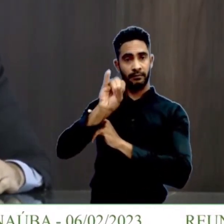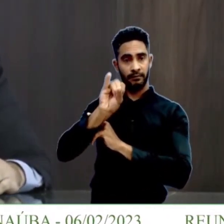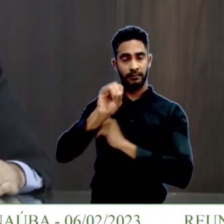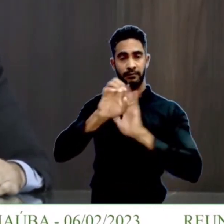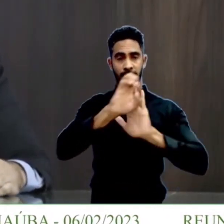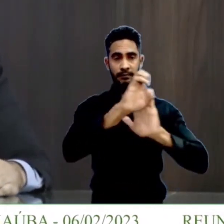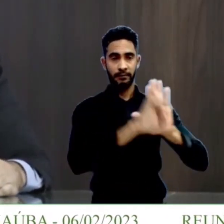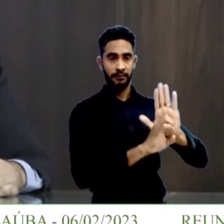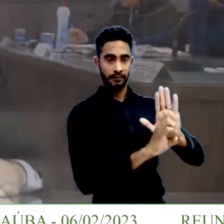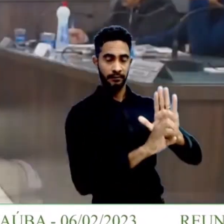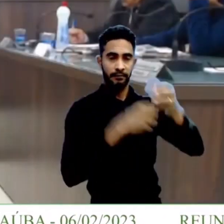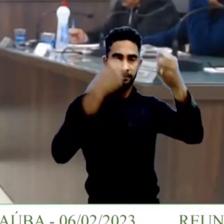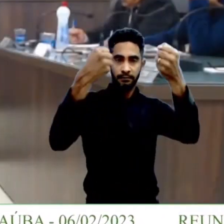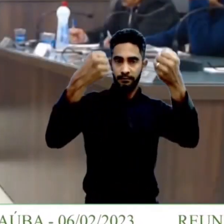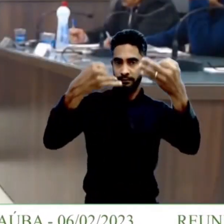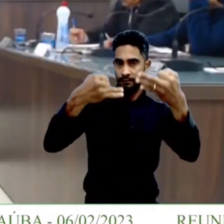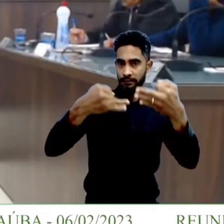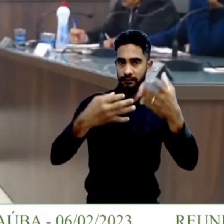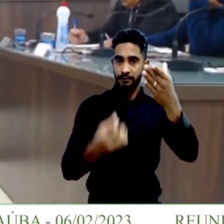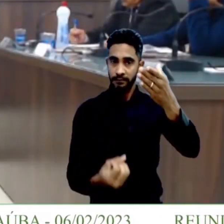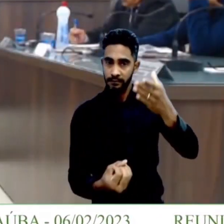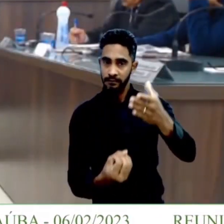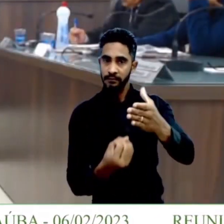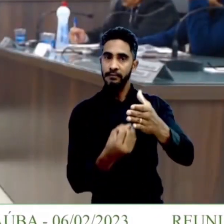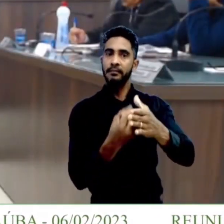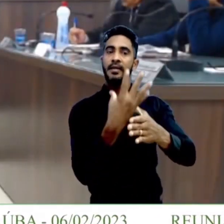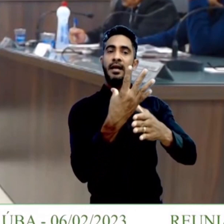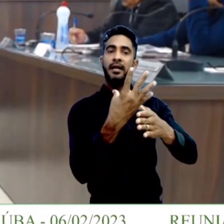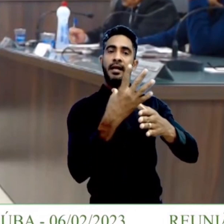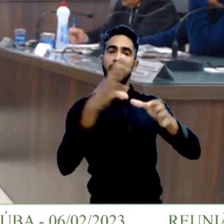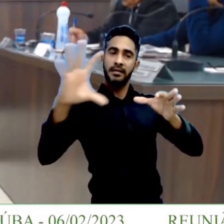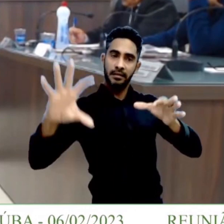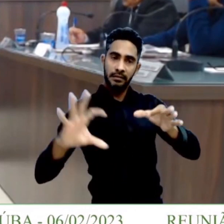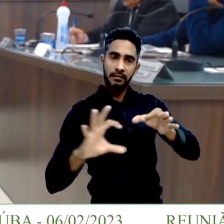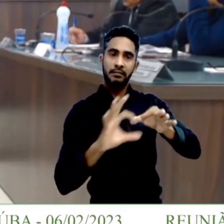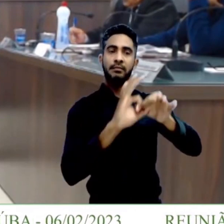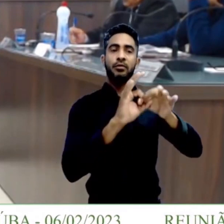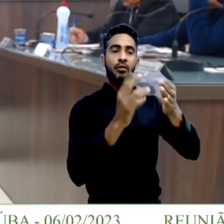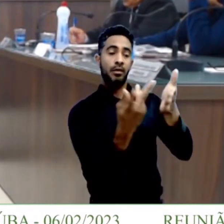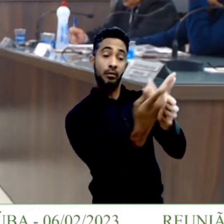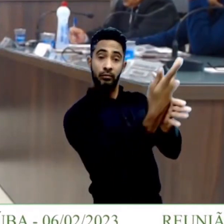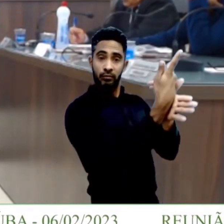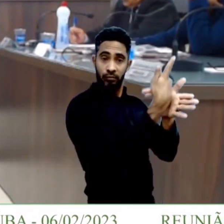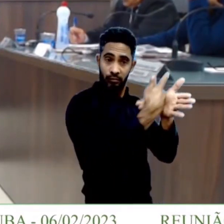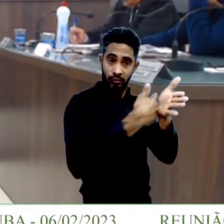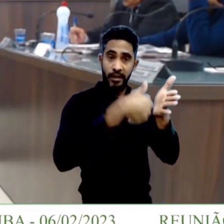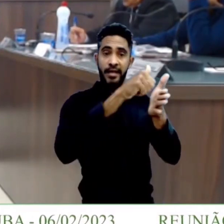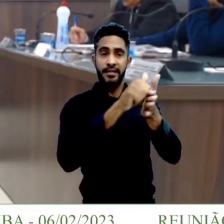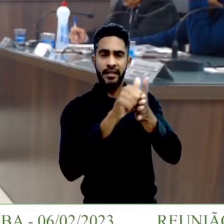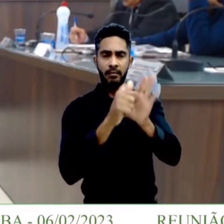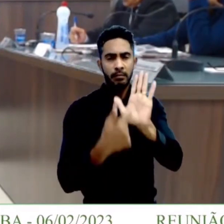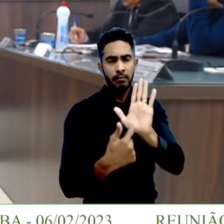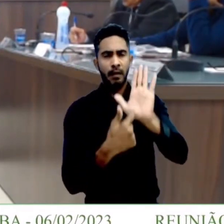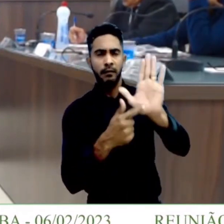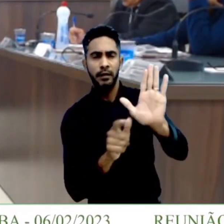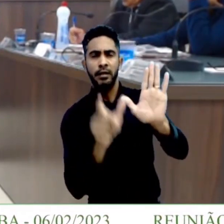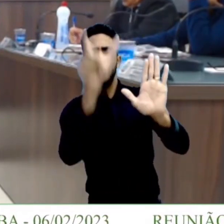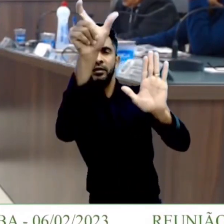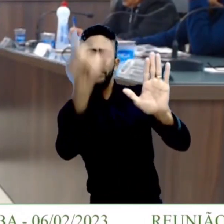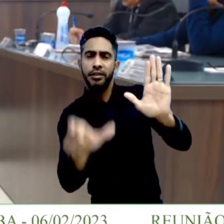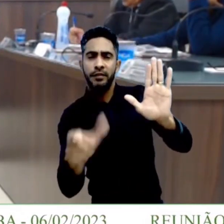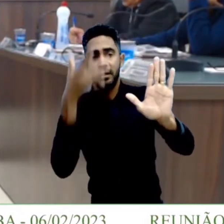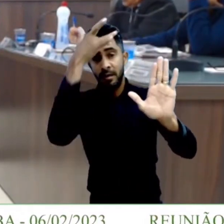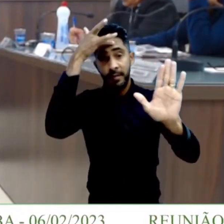Ementa. Dispõe sobre a criação do cordão de girassol como símbolo para a identificação da pessoa com deficiência oculta